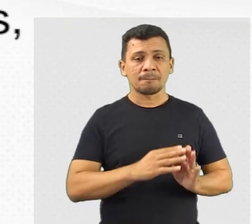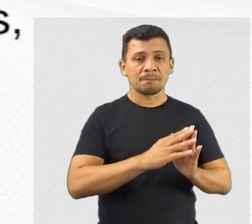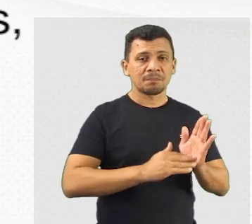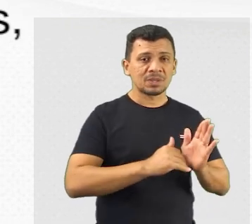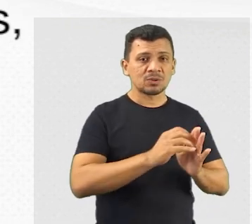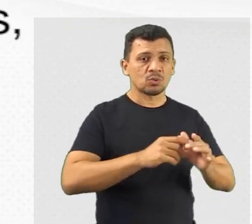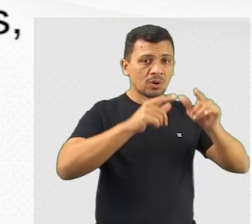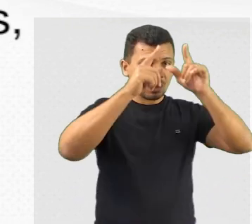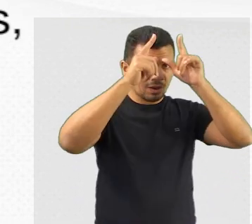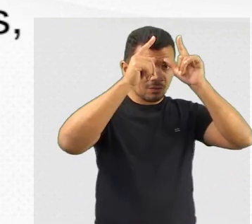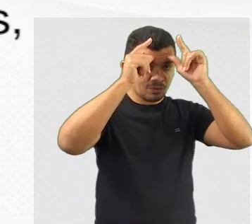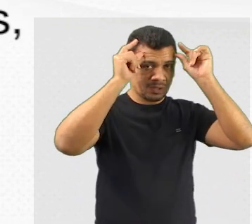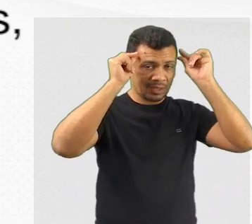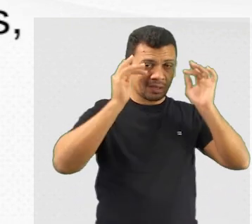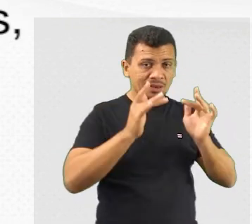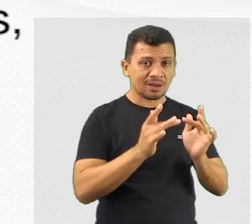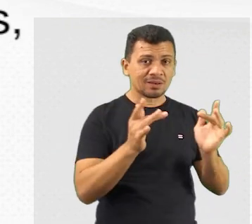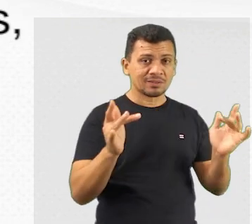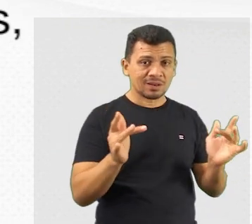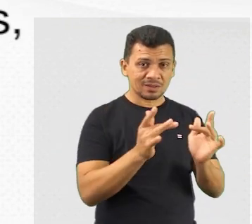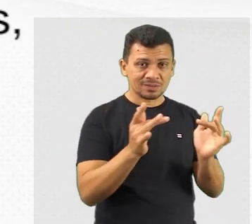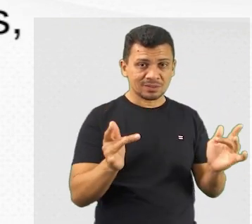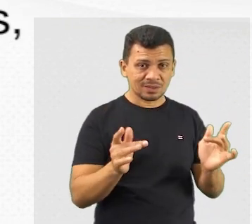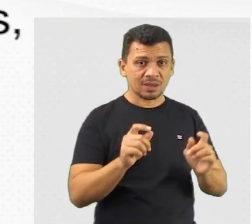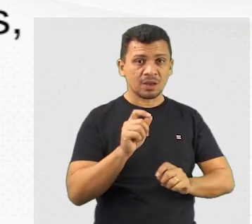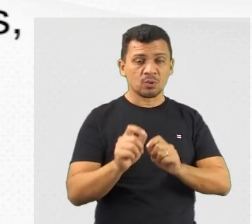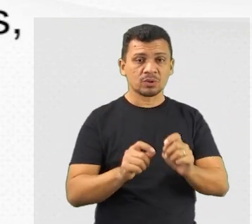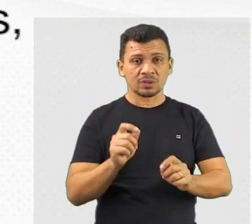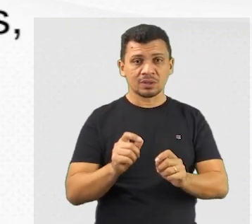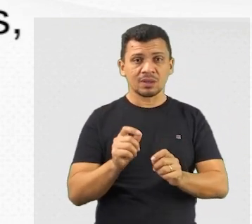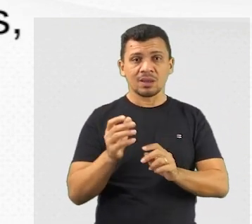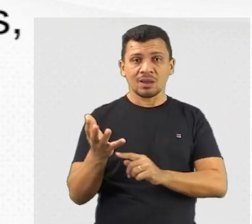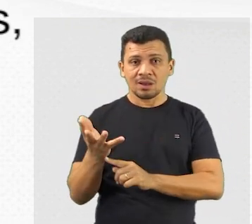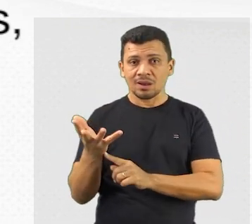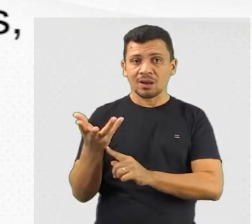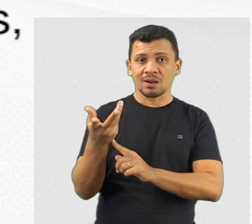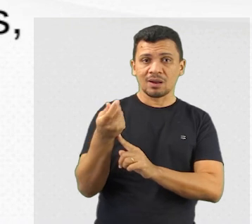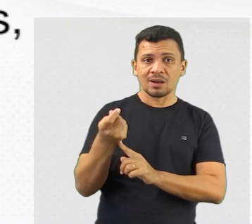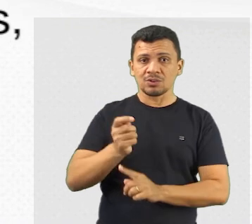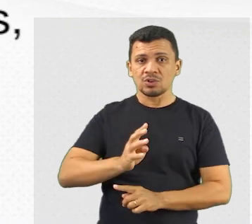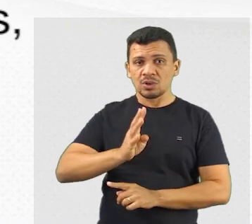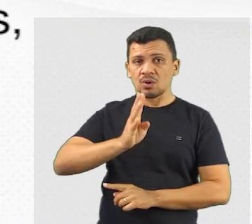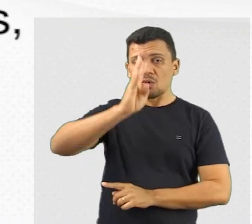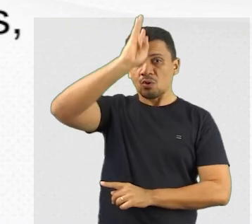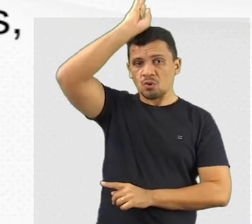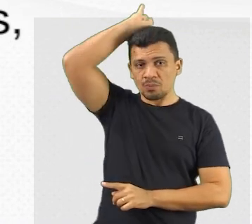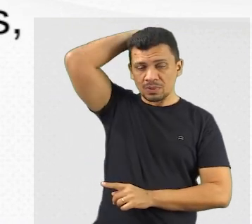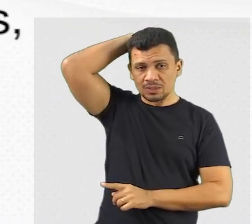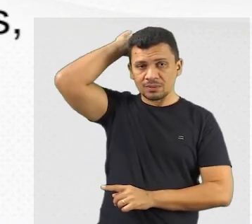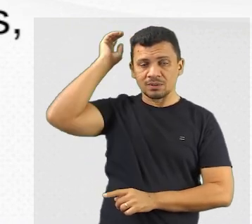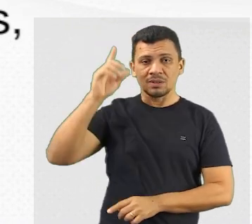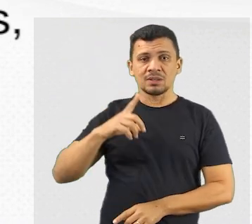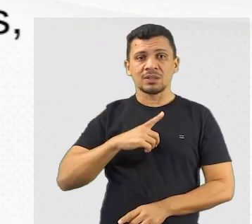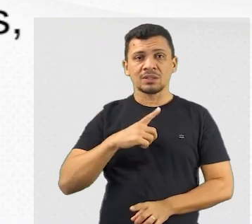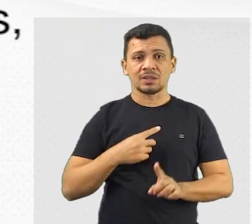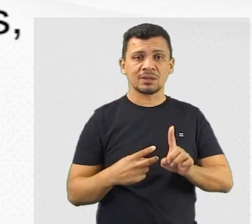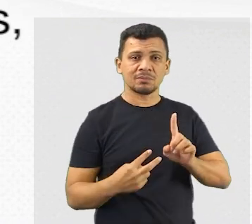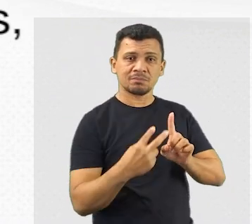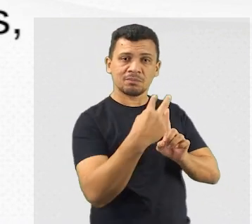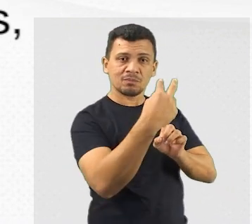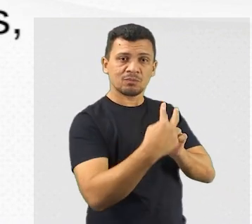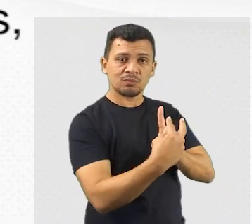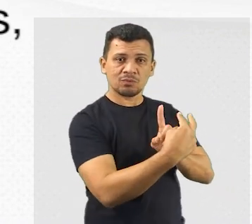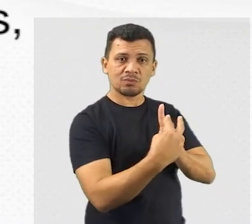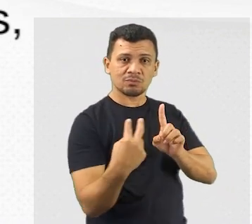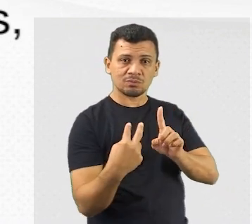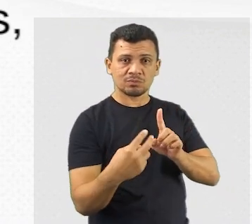fase clássica helenística, é a arte romana no que trata de representação bidimensional. Finalidades decorativas,